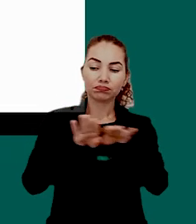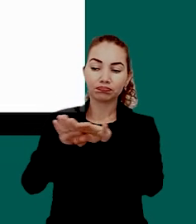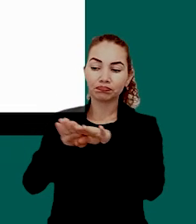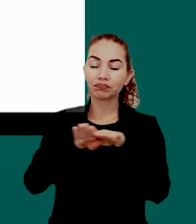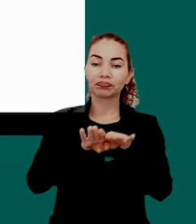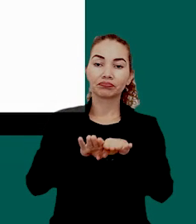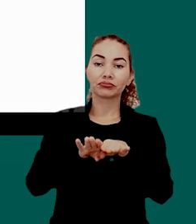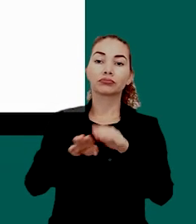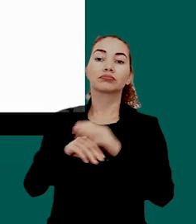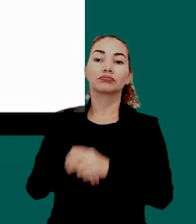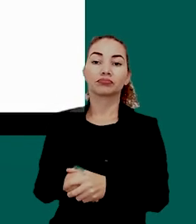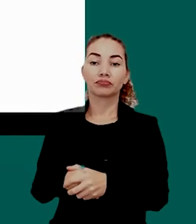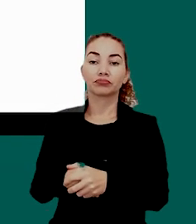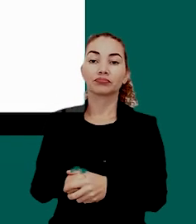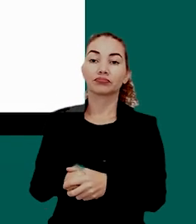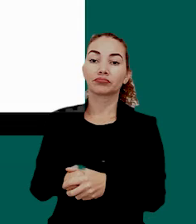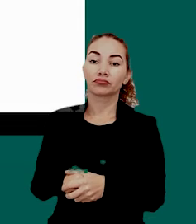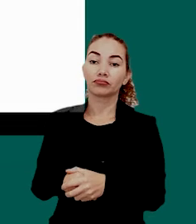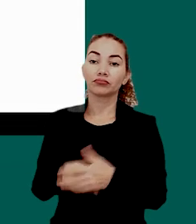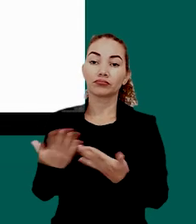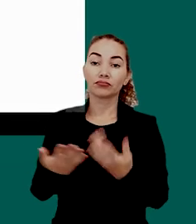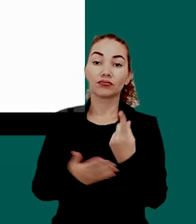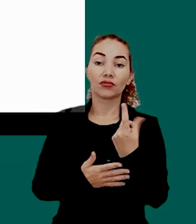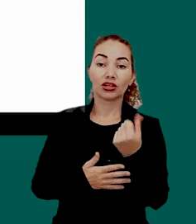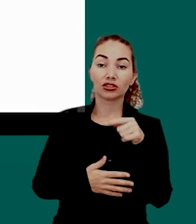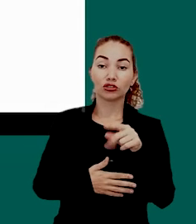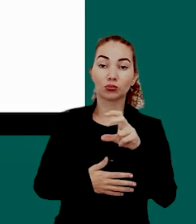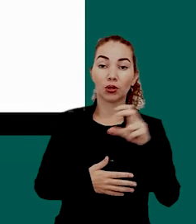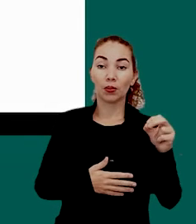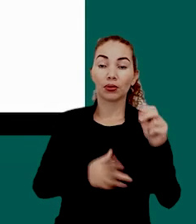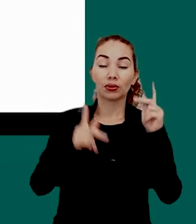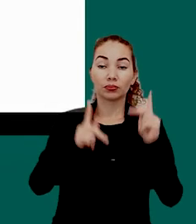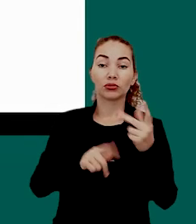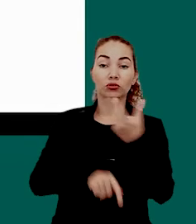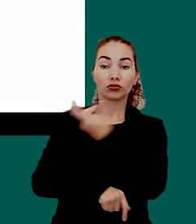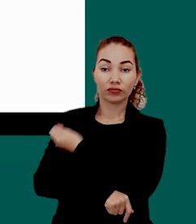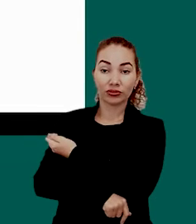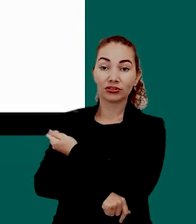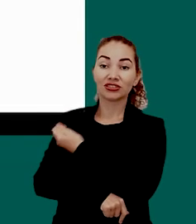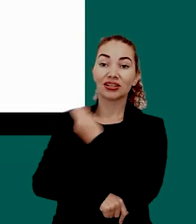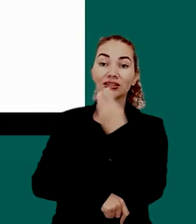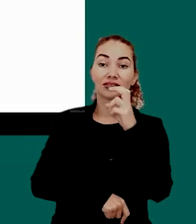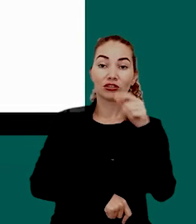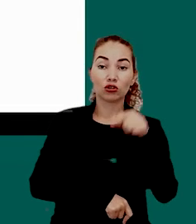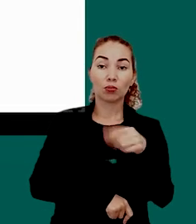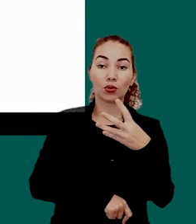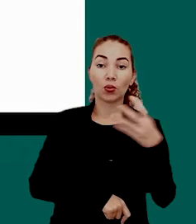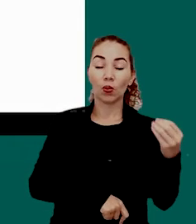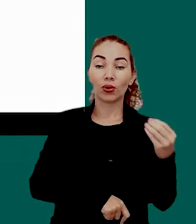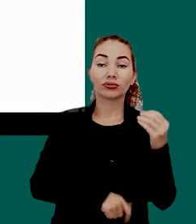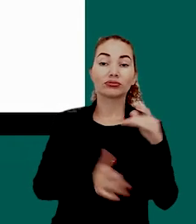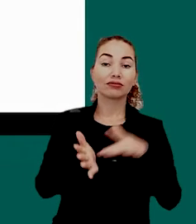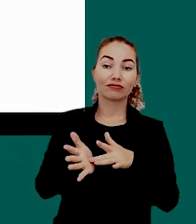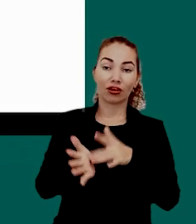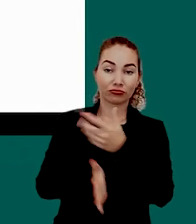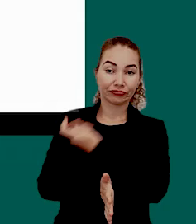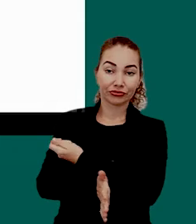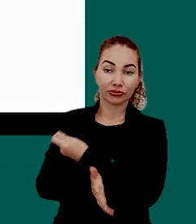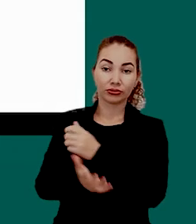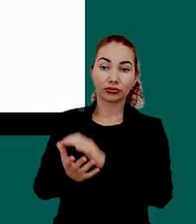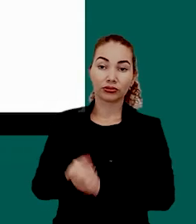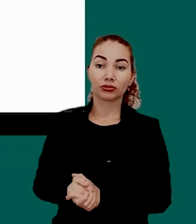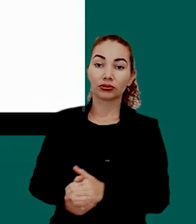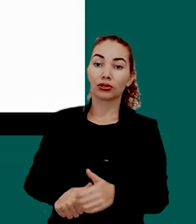em 3:1, tá? Sendo 16.500 indivíduos vacinados e 5.400 placebo. A primeira dose era de